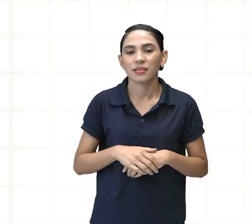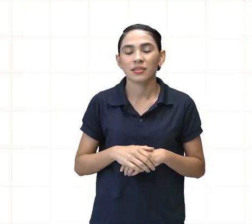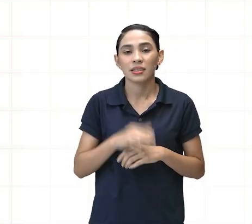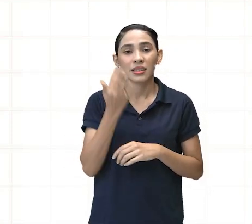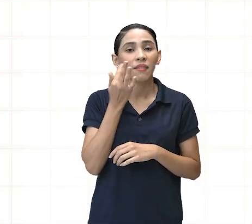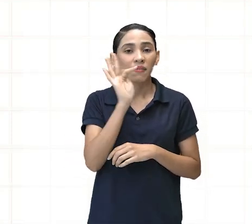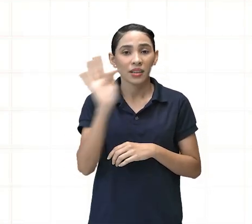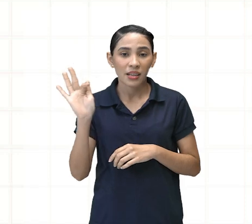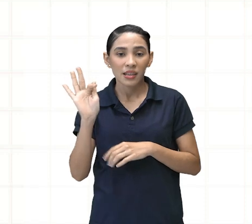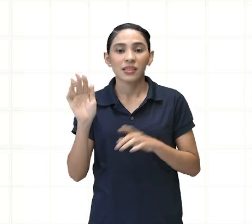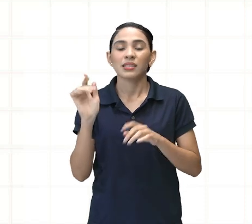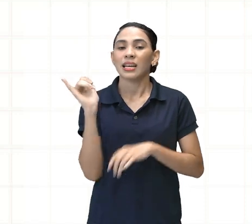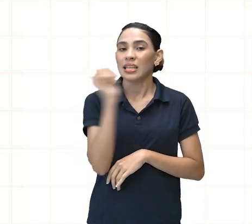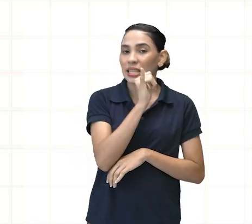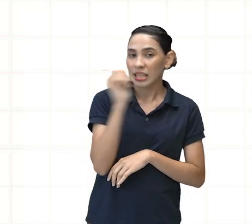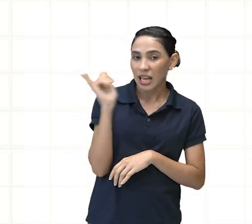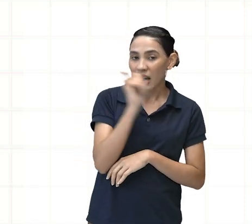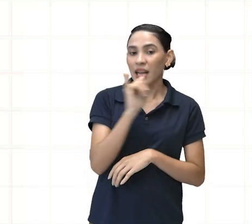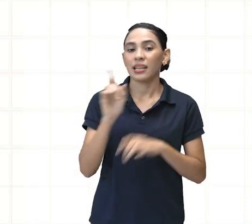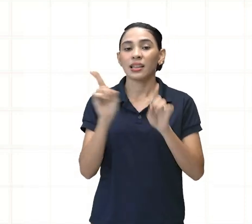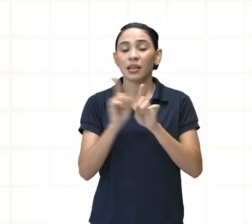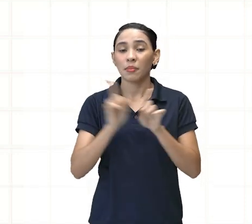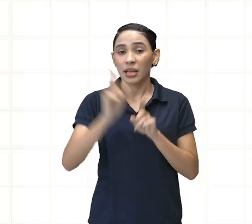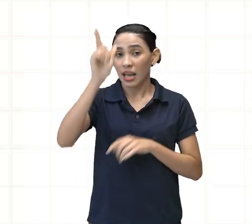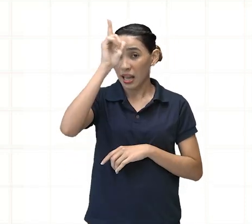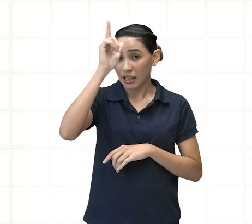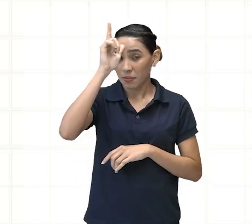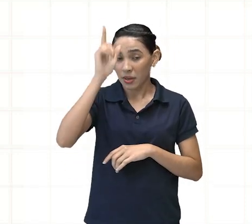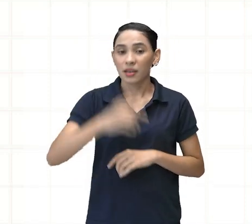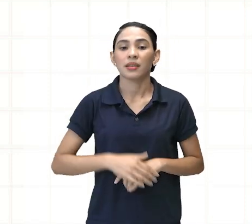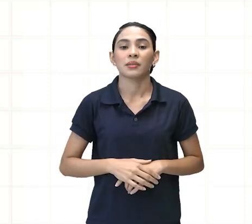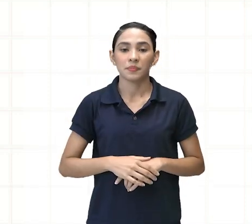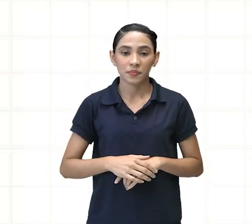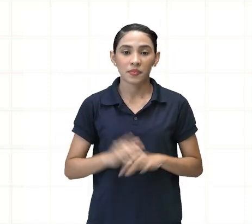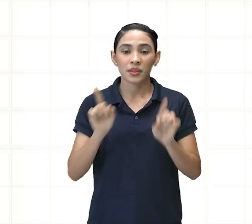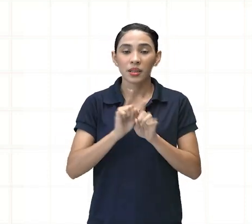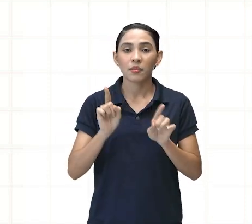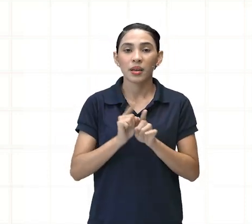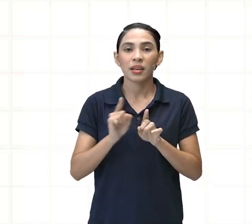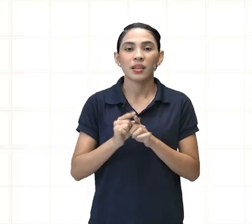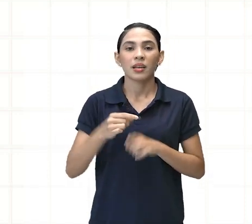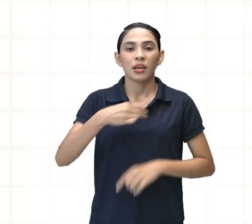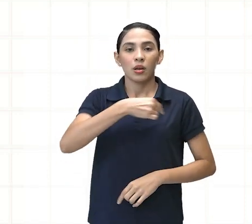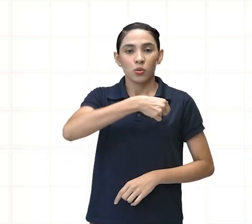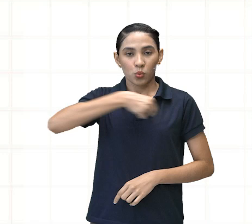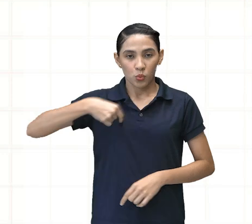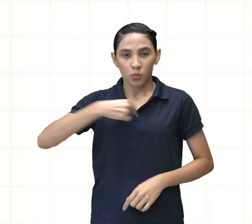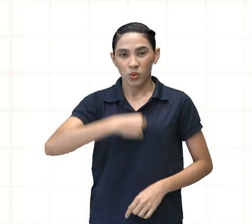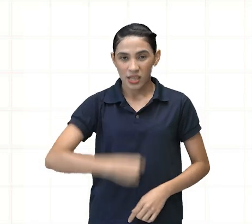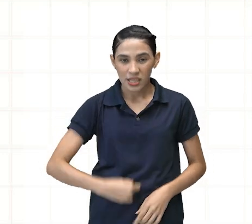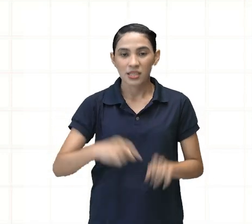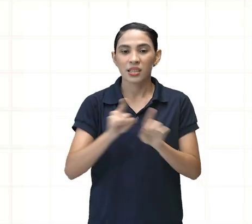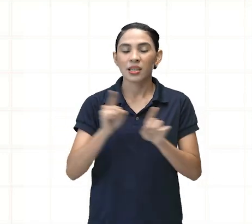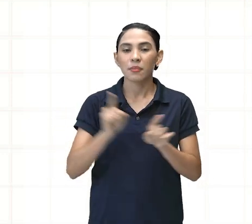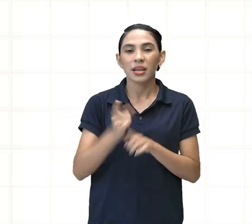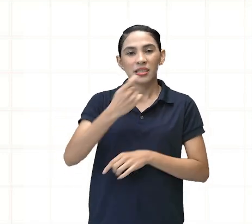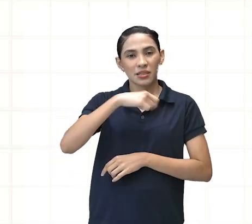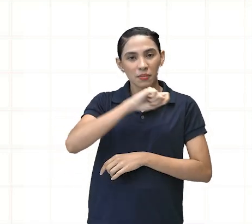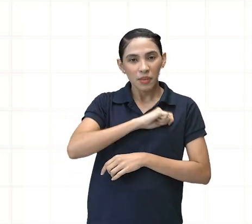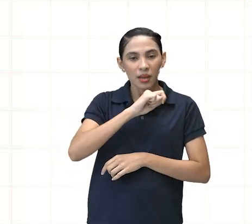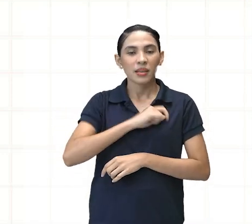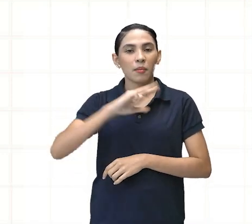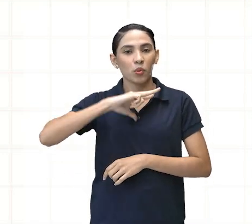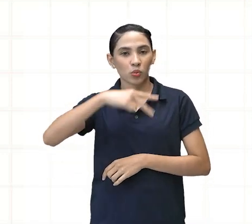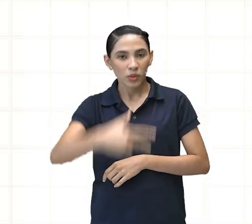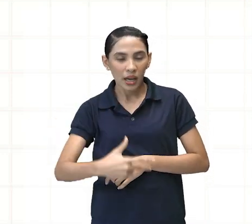da França, da Itália, da Alemanha, Suíça, Espanha, Portugal, Reino